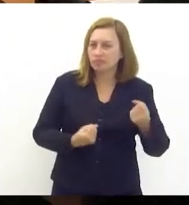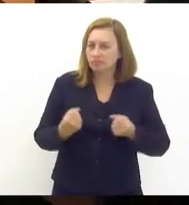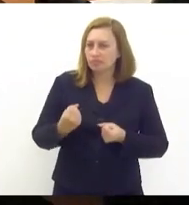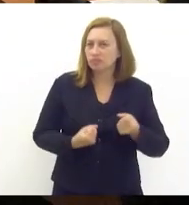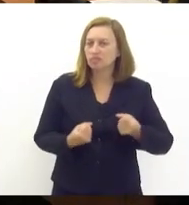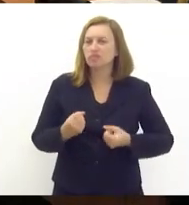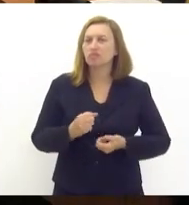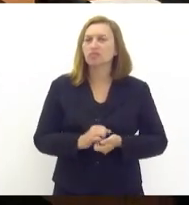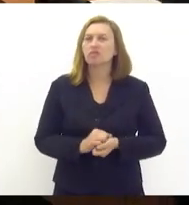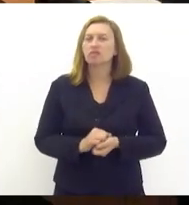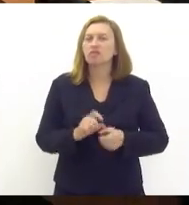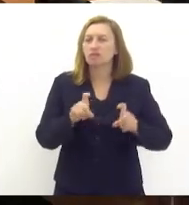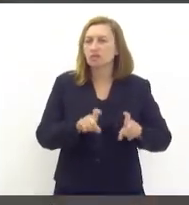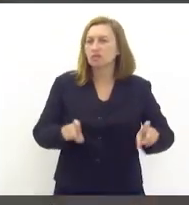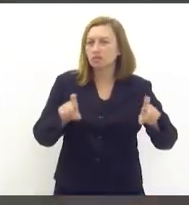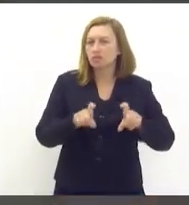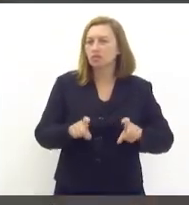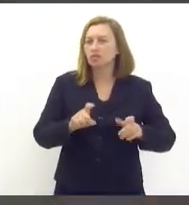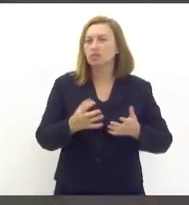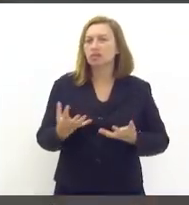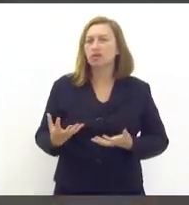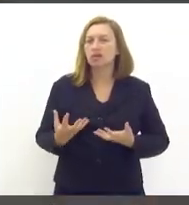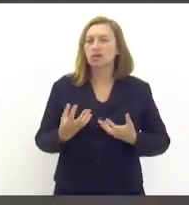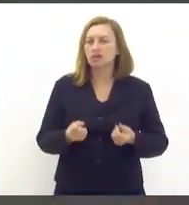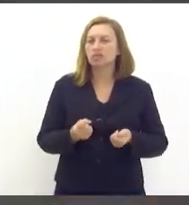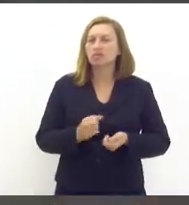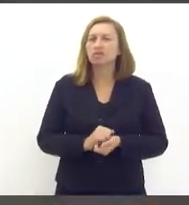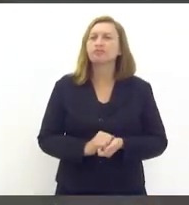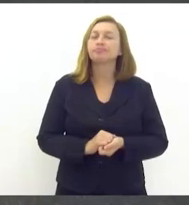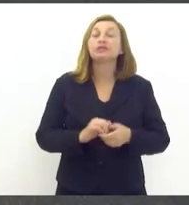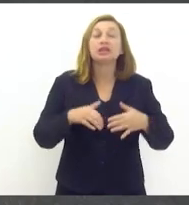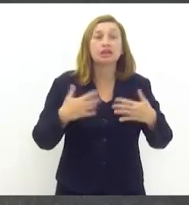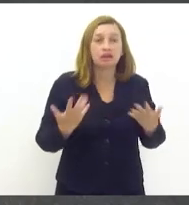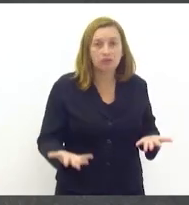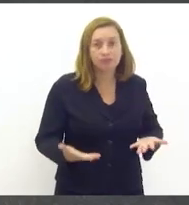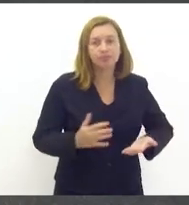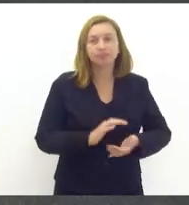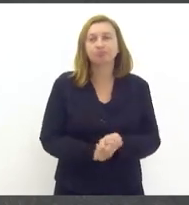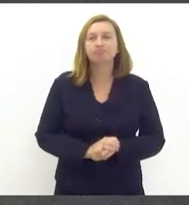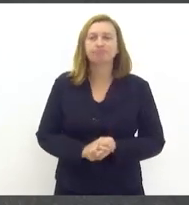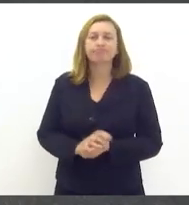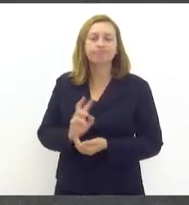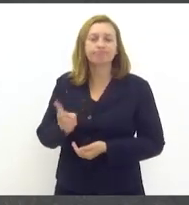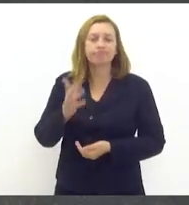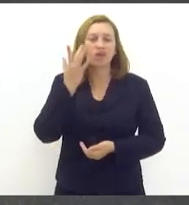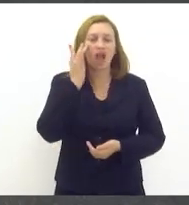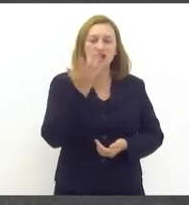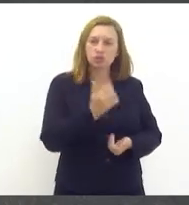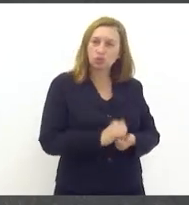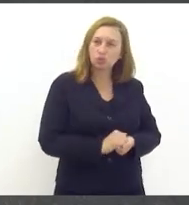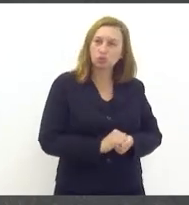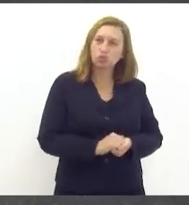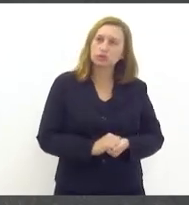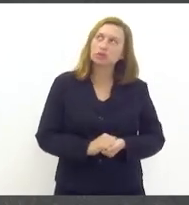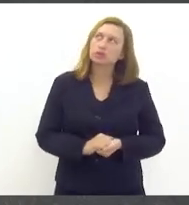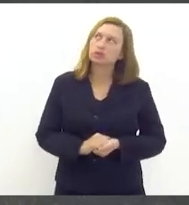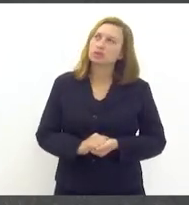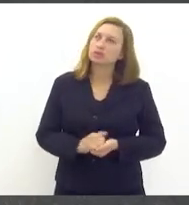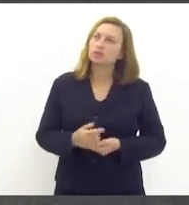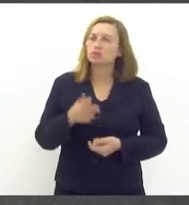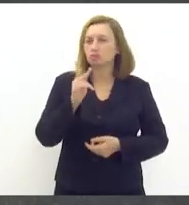recebessem esses incentivos então eu sempre acho eu sou